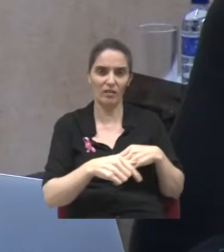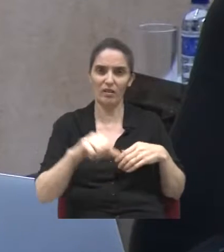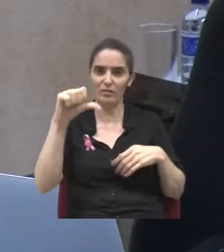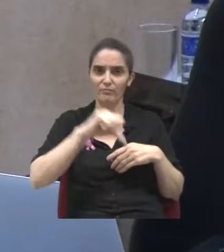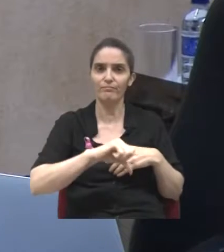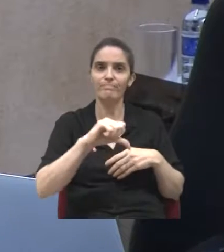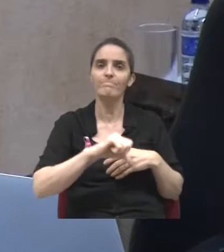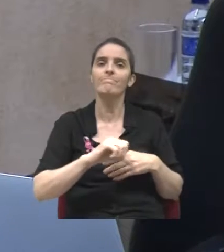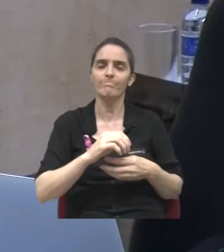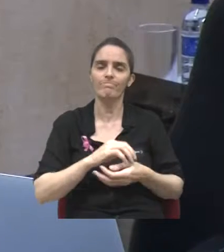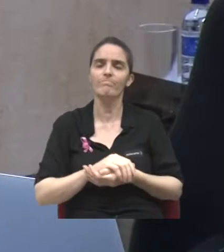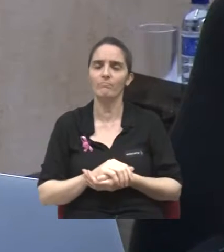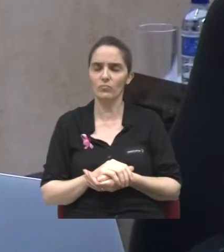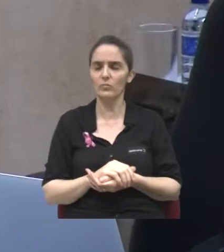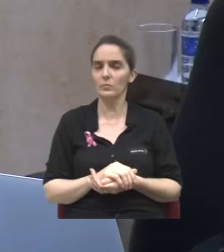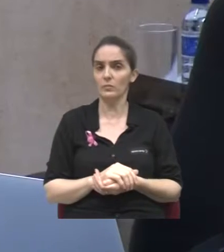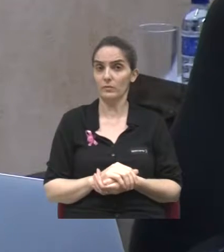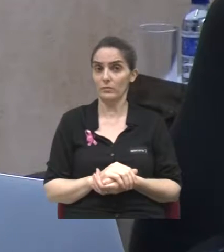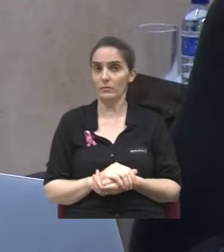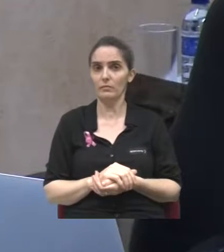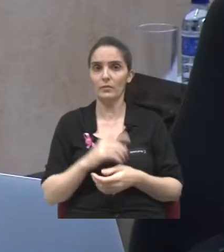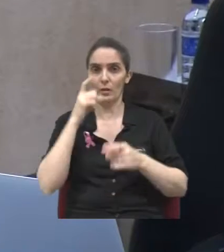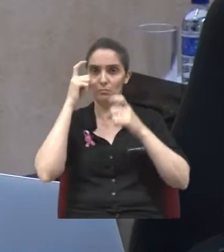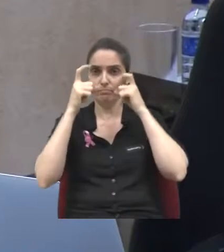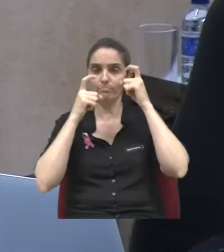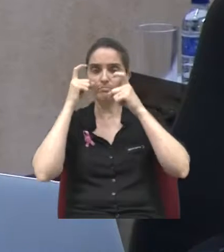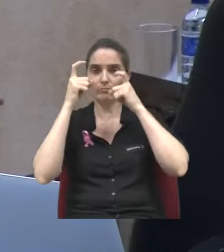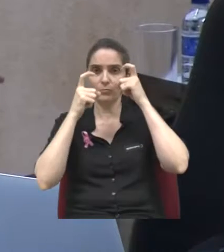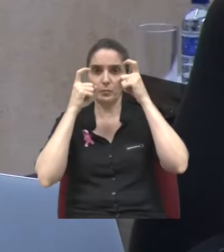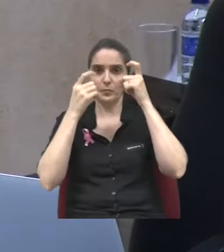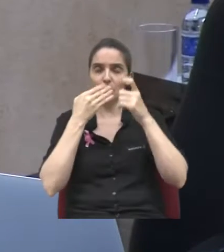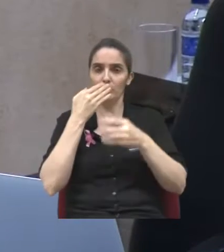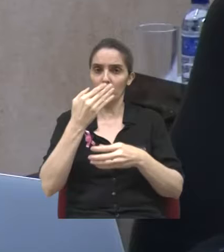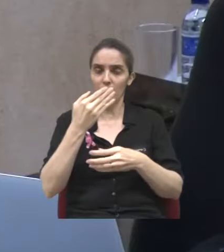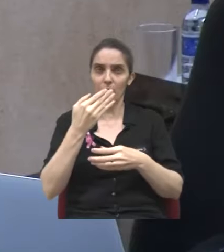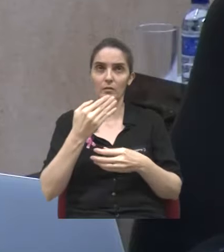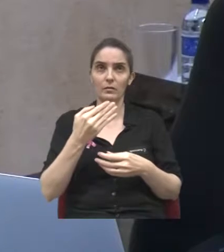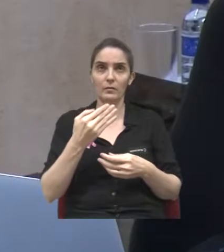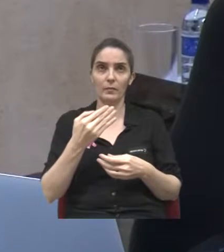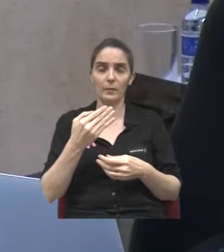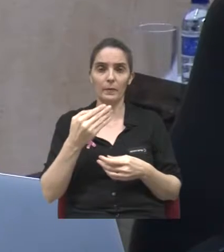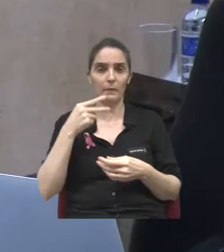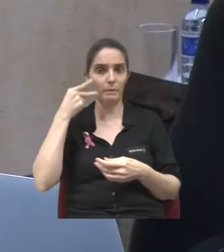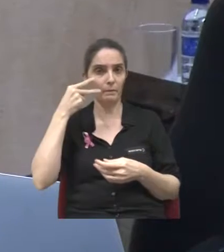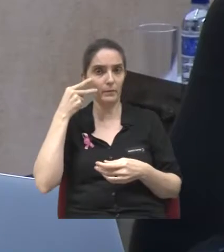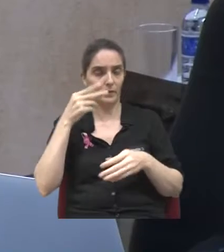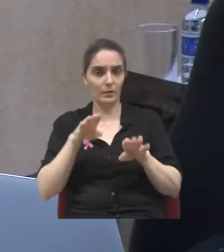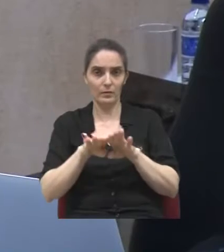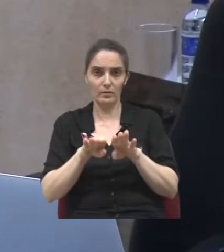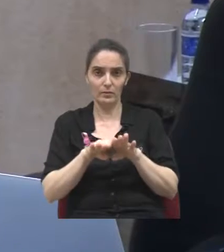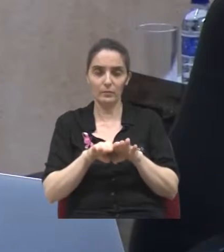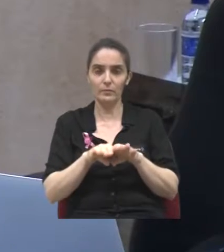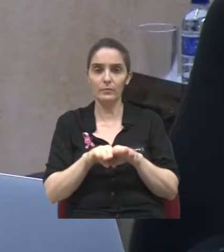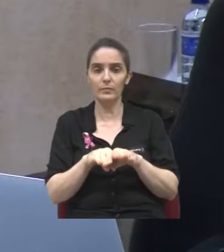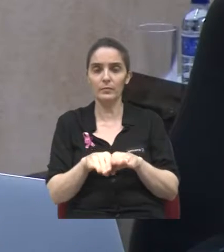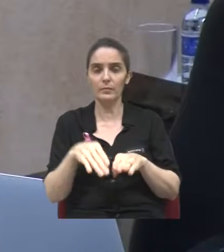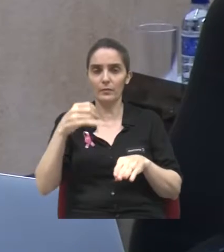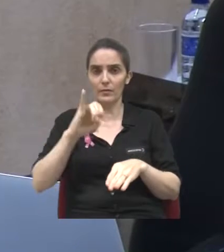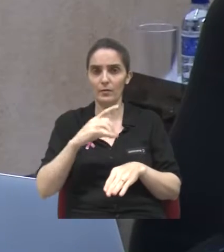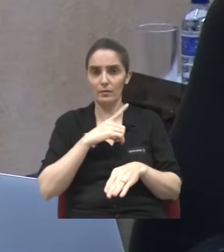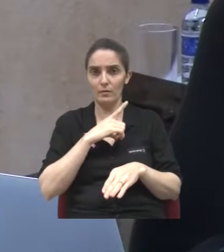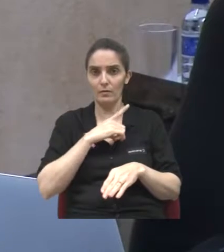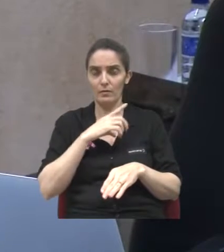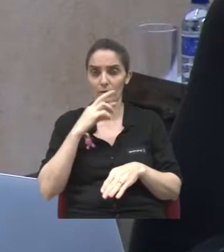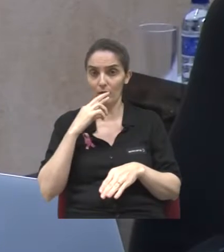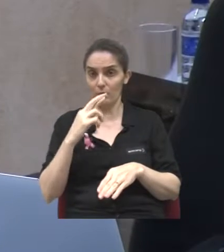satisfeitos. É preocupante, peço que o vereador, inclusive, assim que tiver respostas acerca